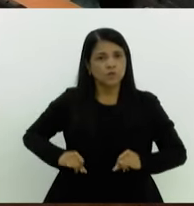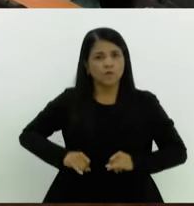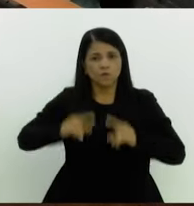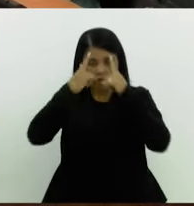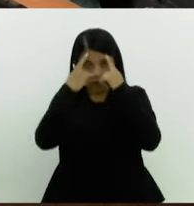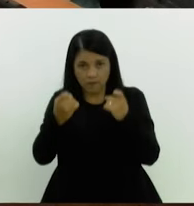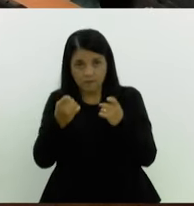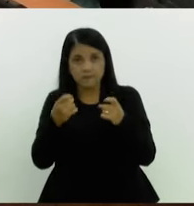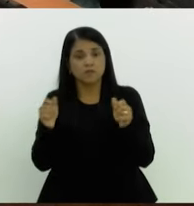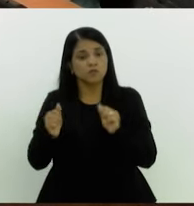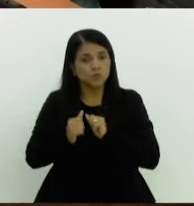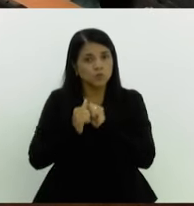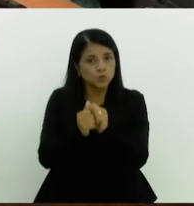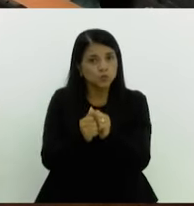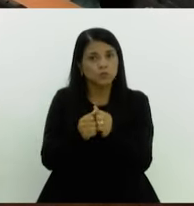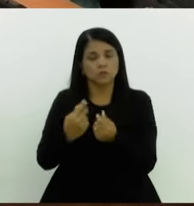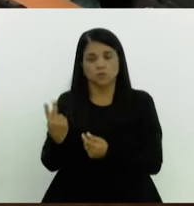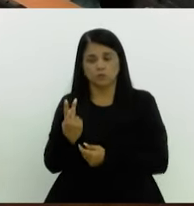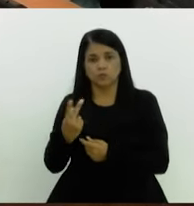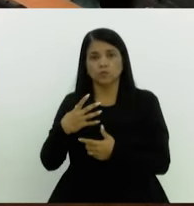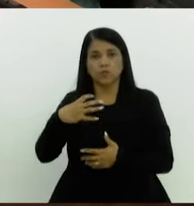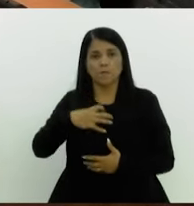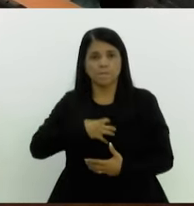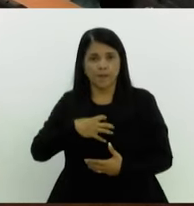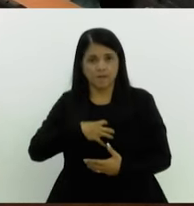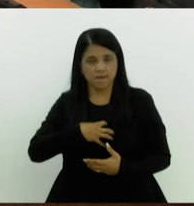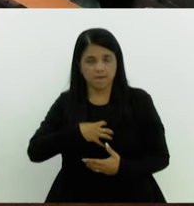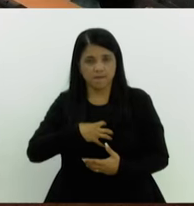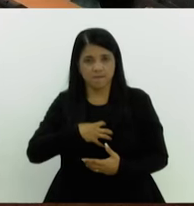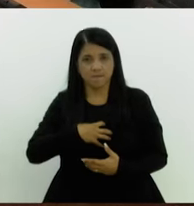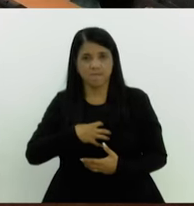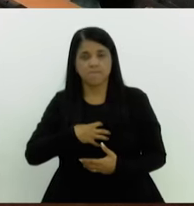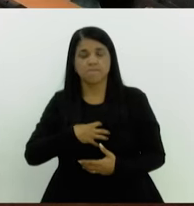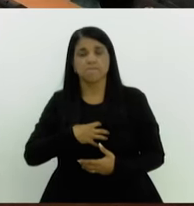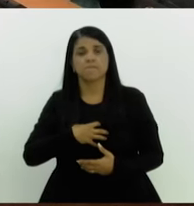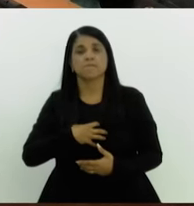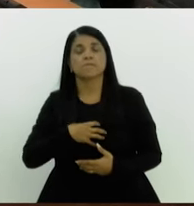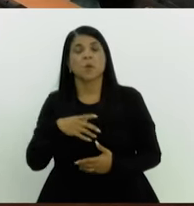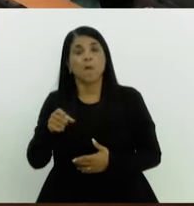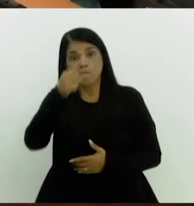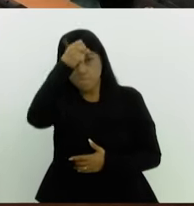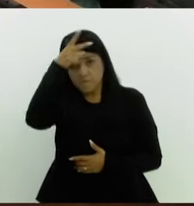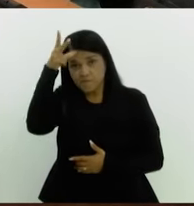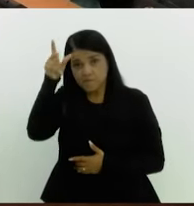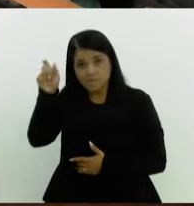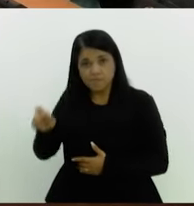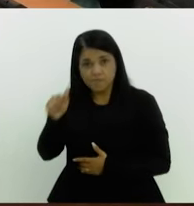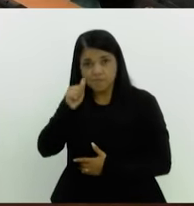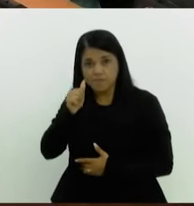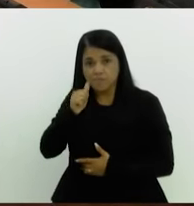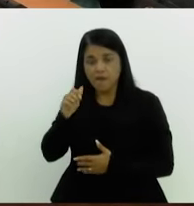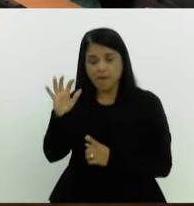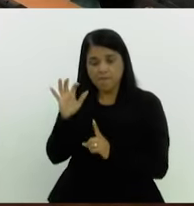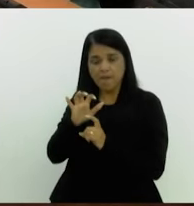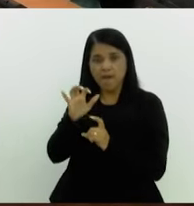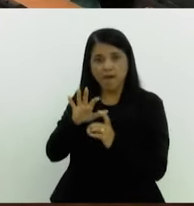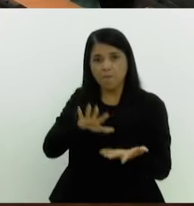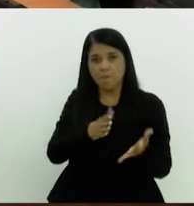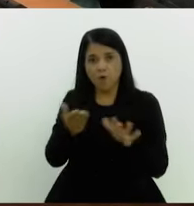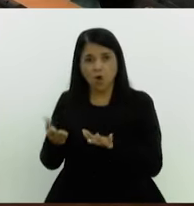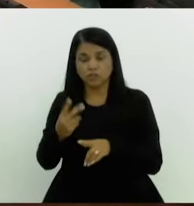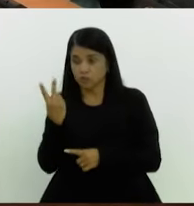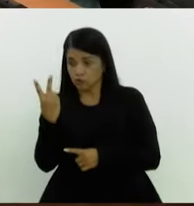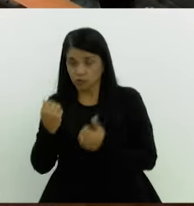estivemos juntas no Recôncavo baiano em que uma uma uma prefeita tava sendo ameaçada de morte teve seus dois